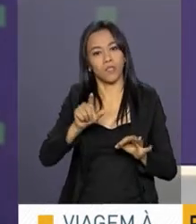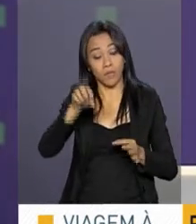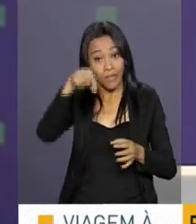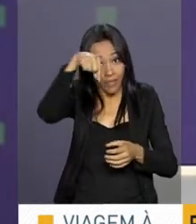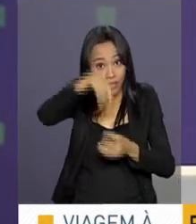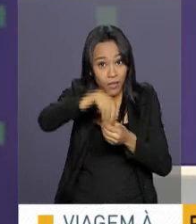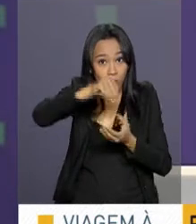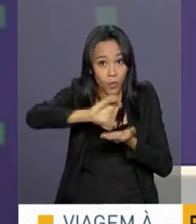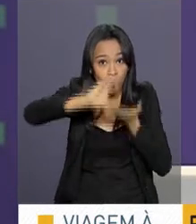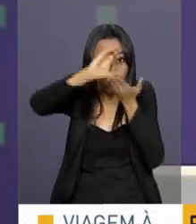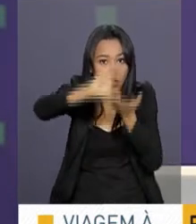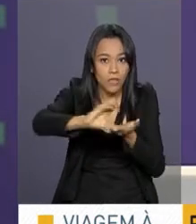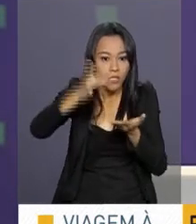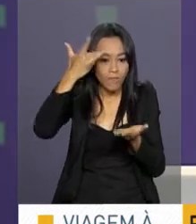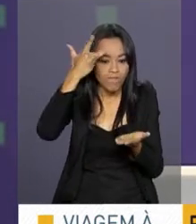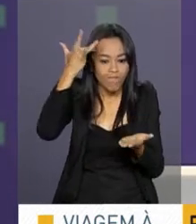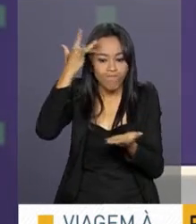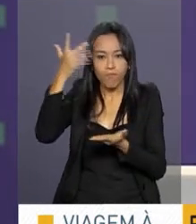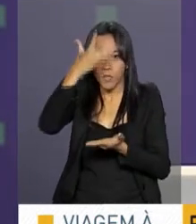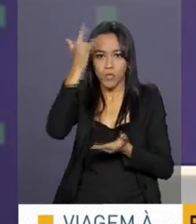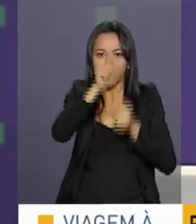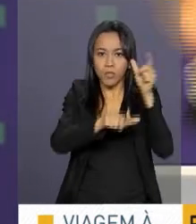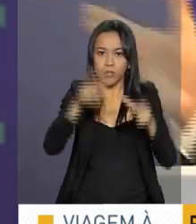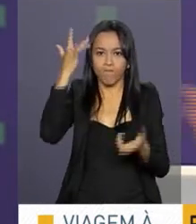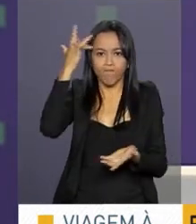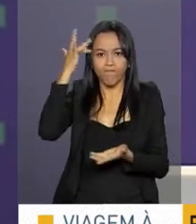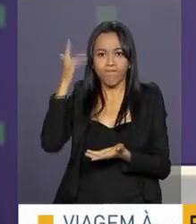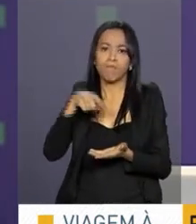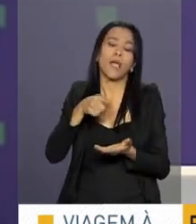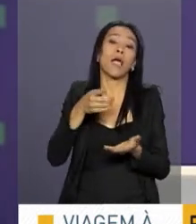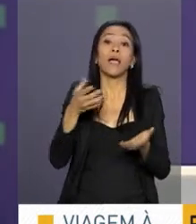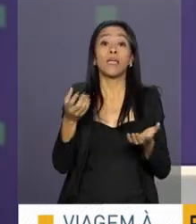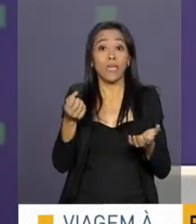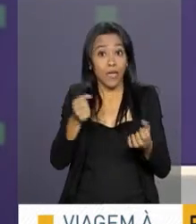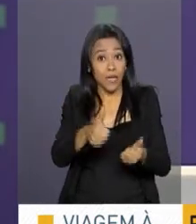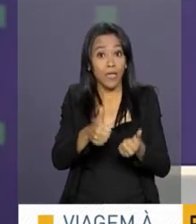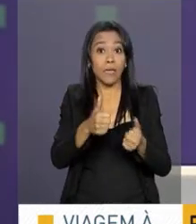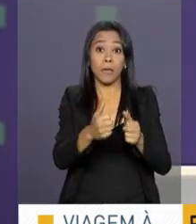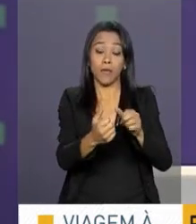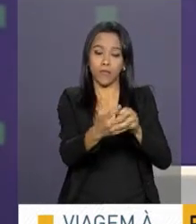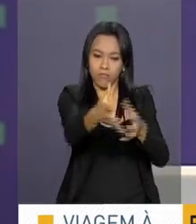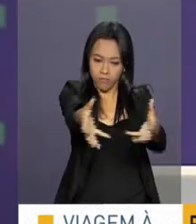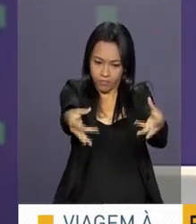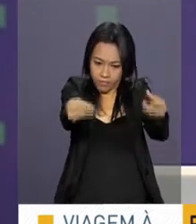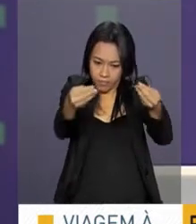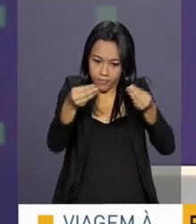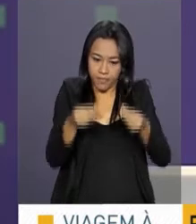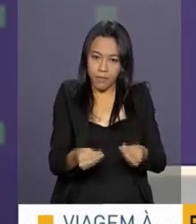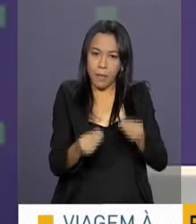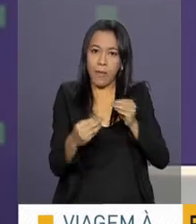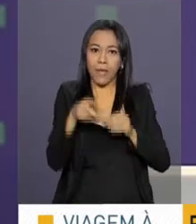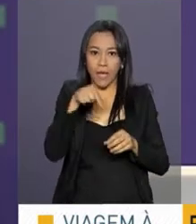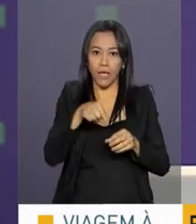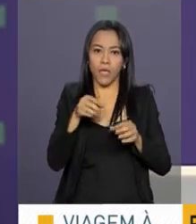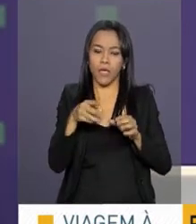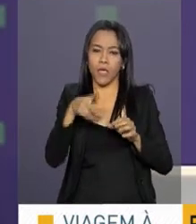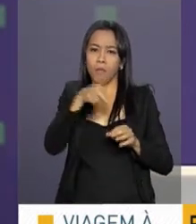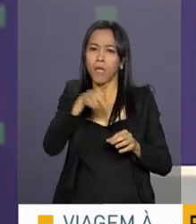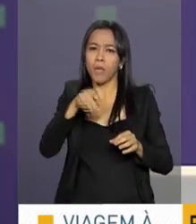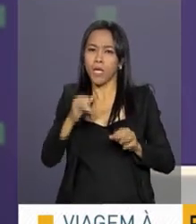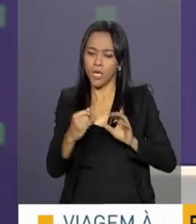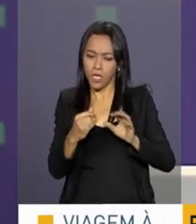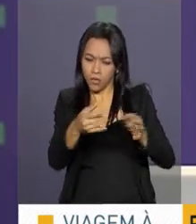que os qualifica. Uma vez qualificado no PPI, esses projetos recebem, né, o carimbo de